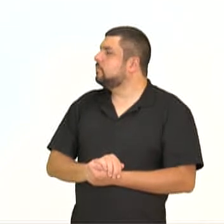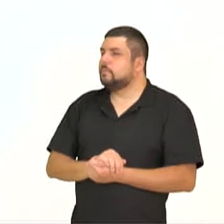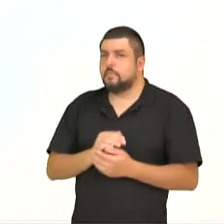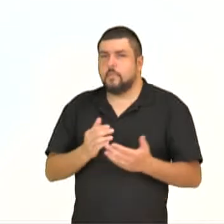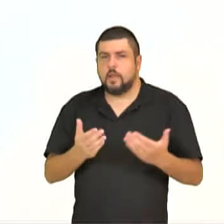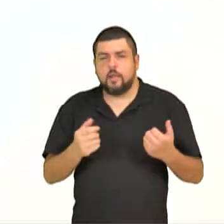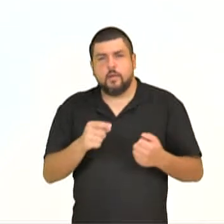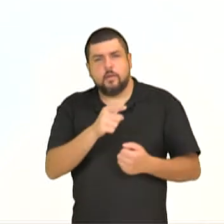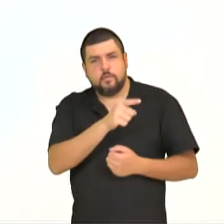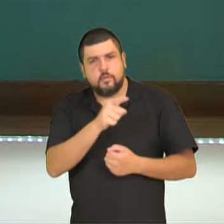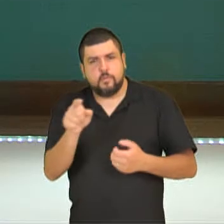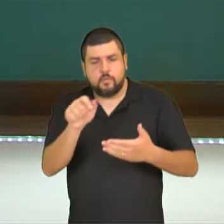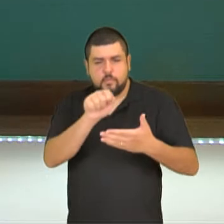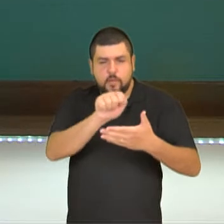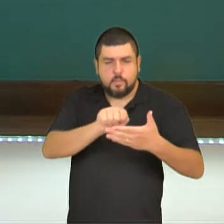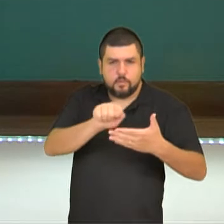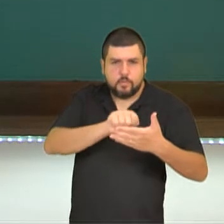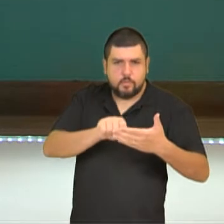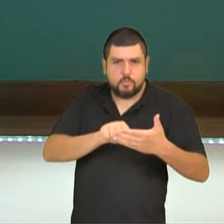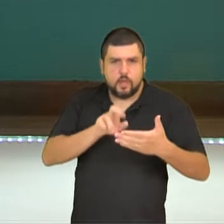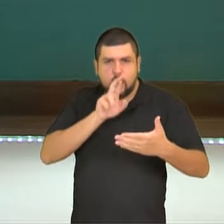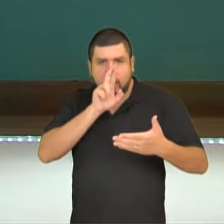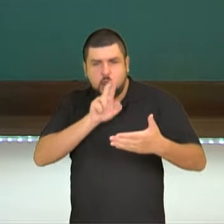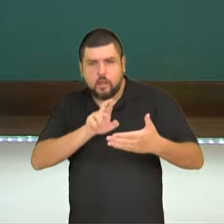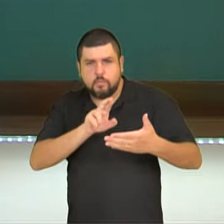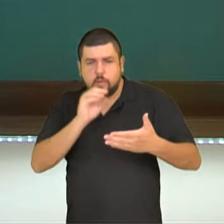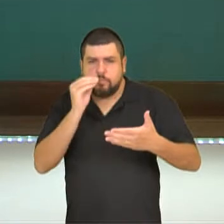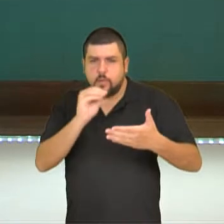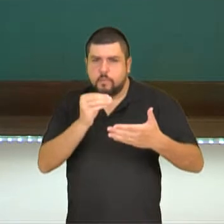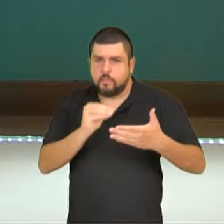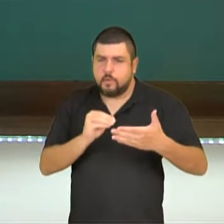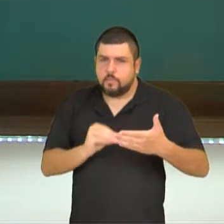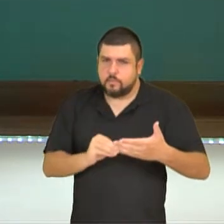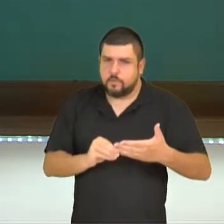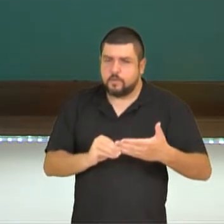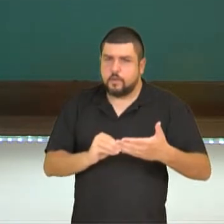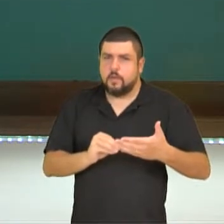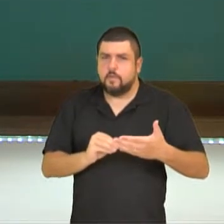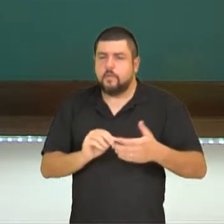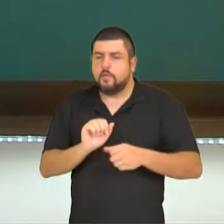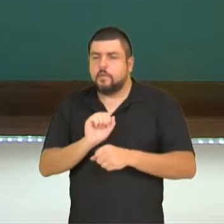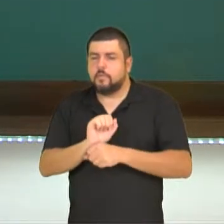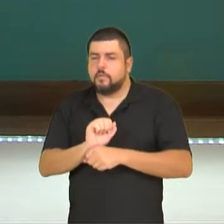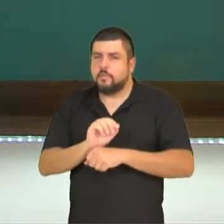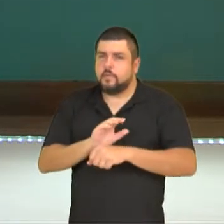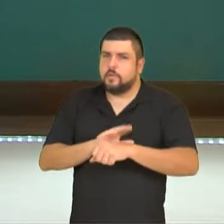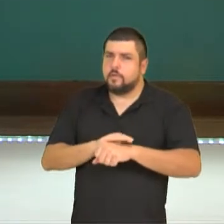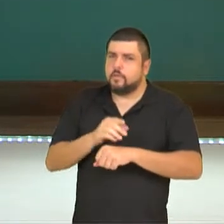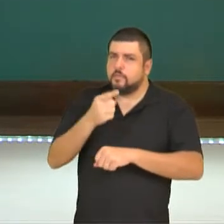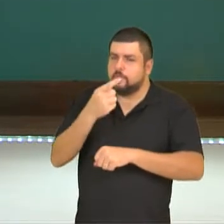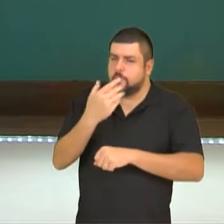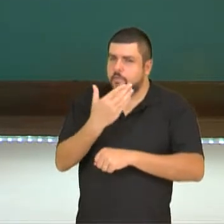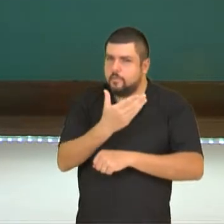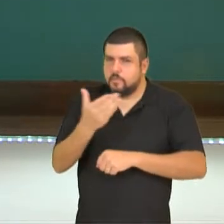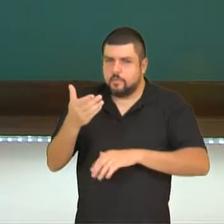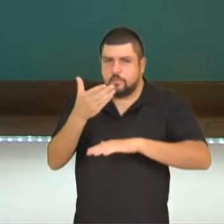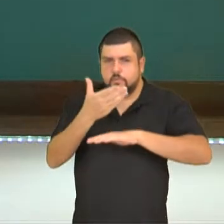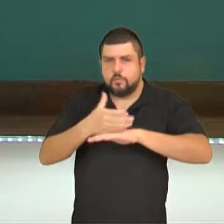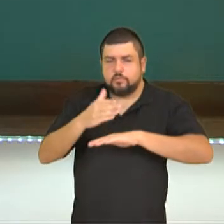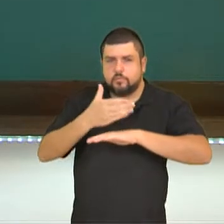vocês peguem o caderno, escrevam as frases e completem os espaços com o verbo de acordo com o